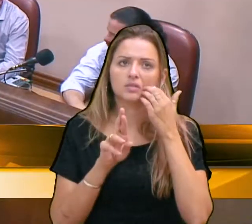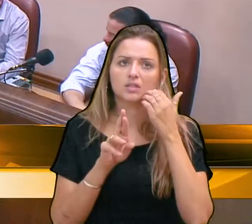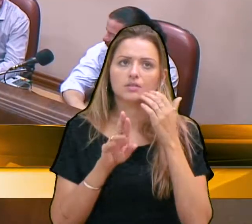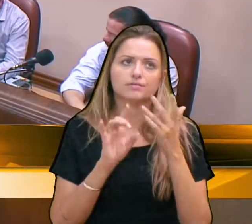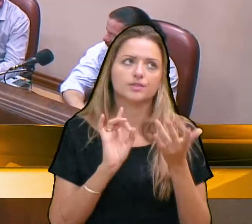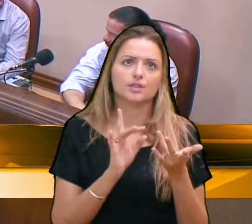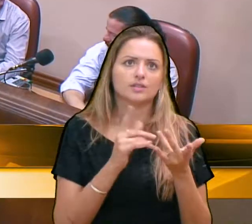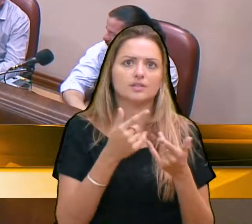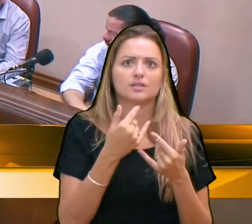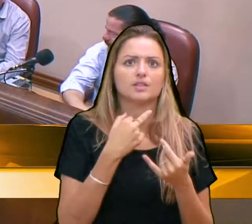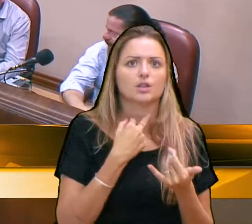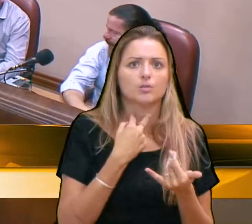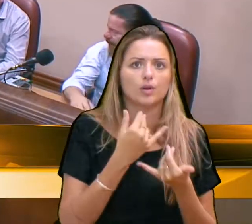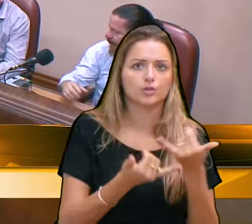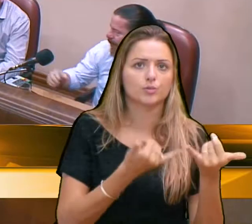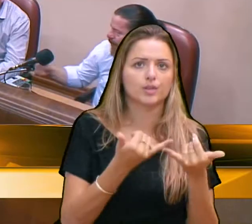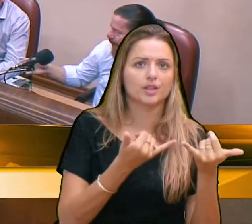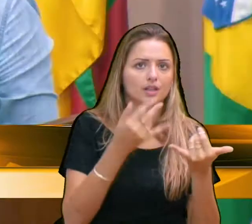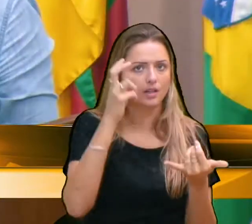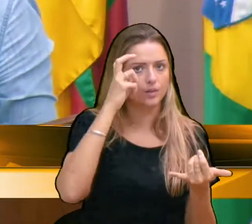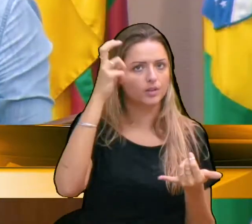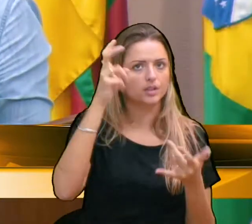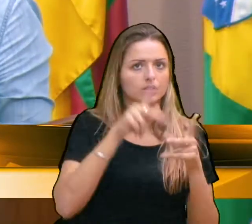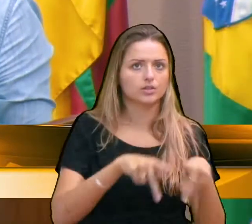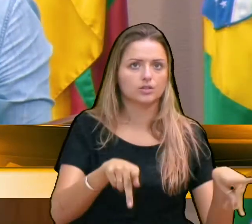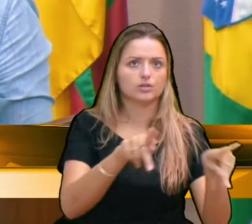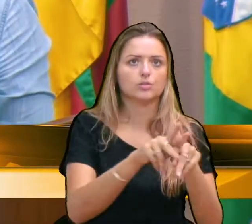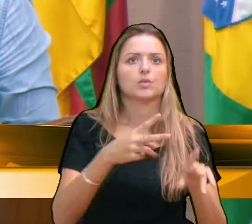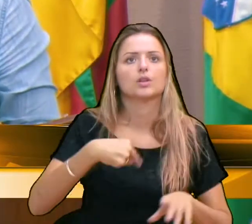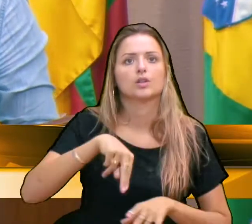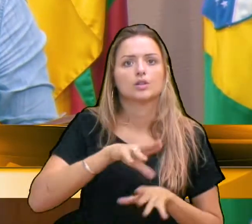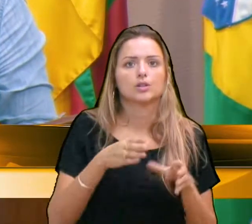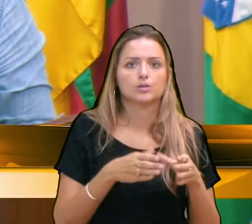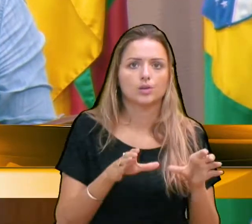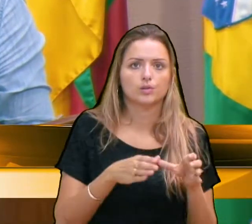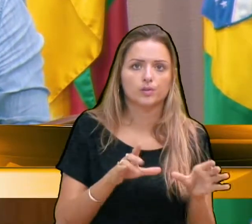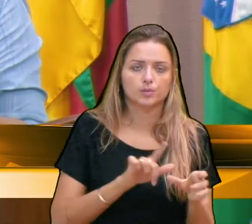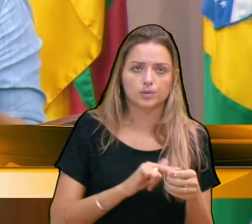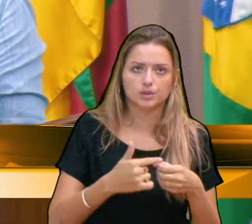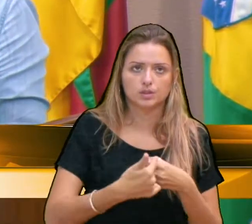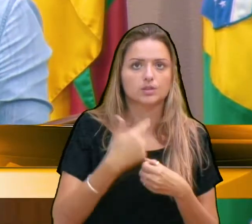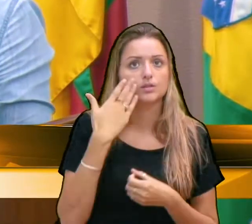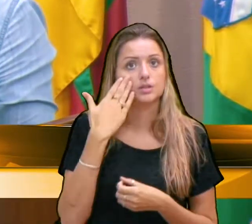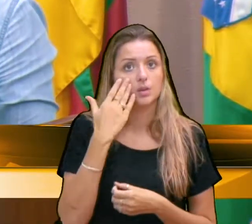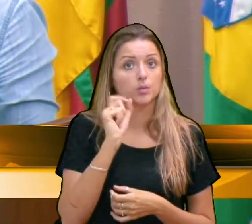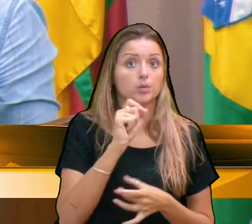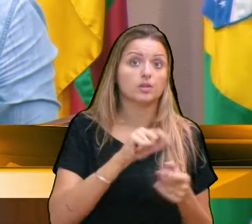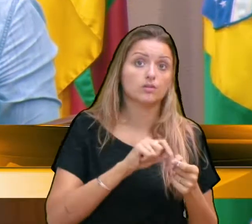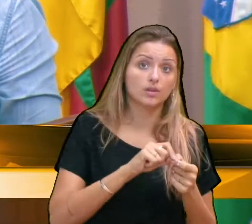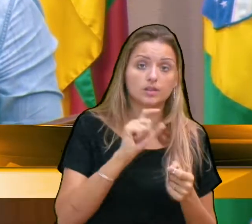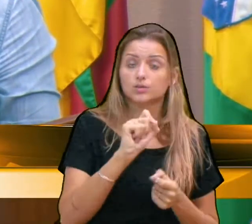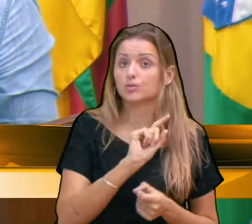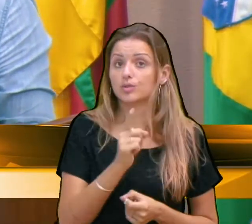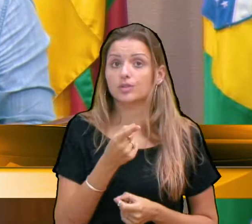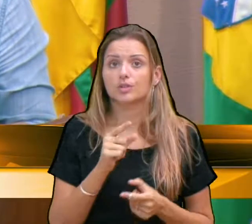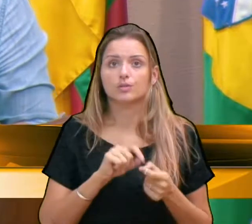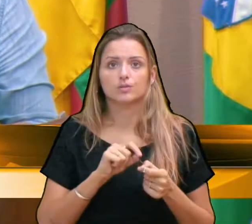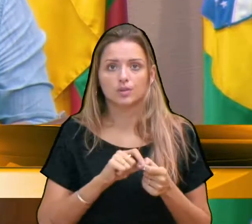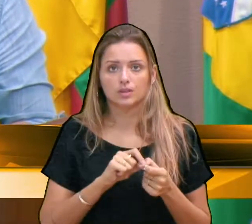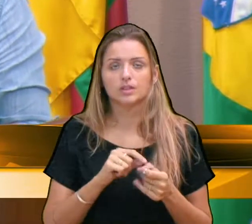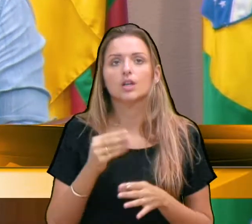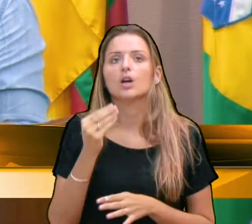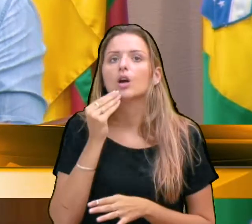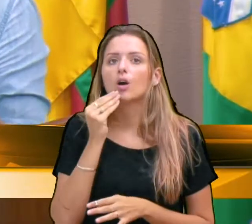que não dá para brincar com a inteligência da população. A gente vive na cidade, a gente sabe o que está sendo feito e o que não está sendo feito. E claro que a